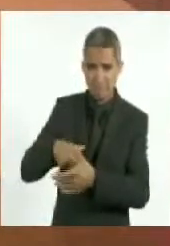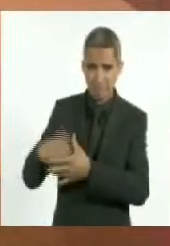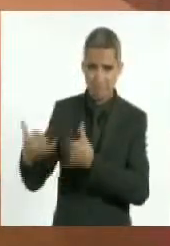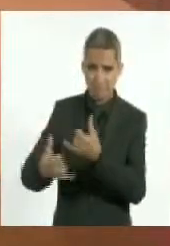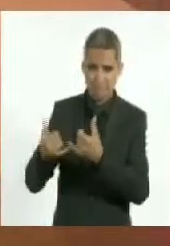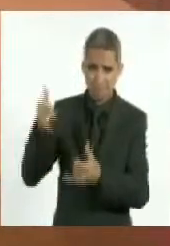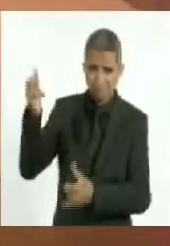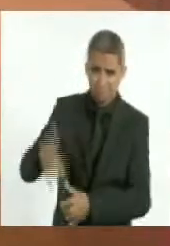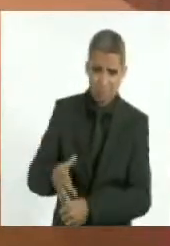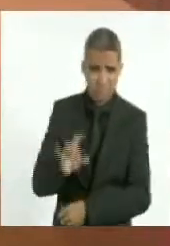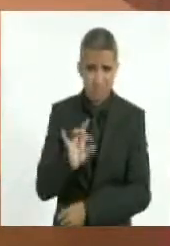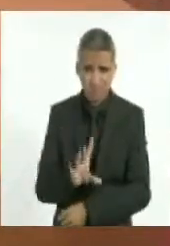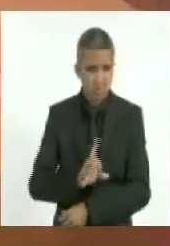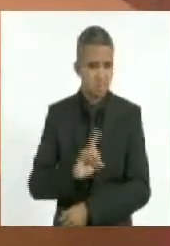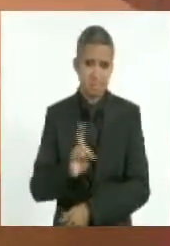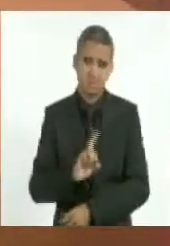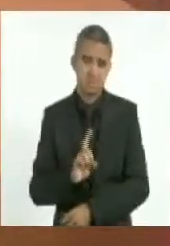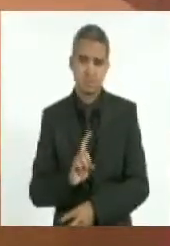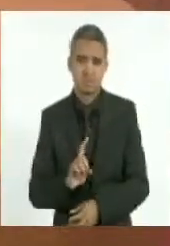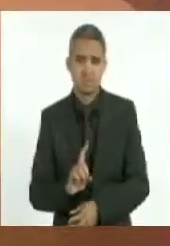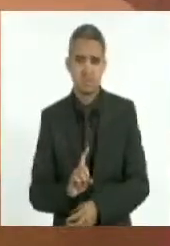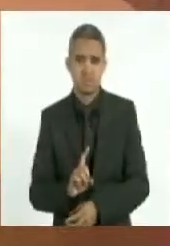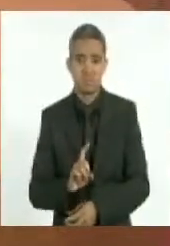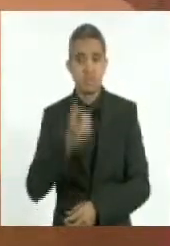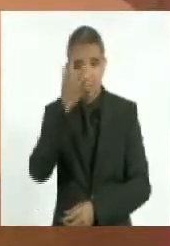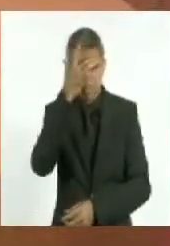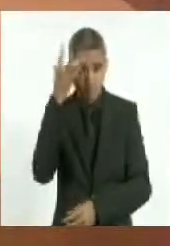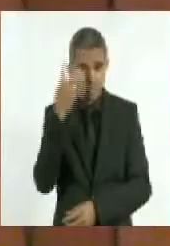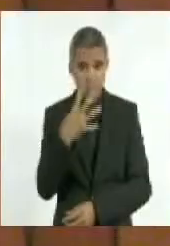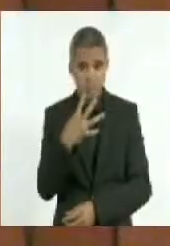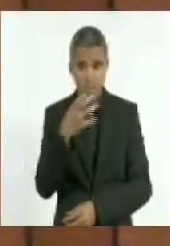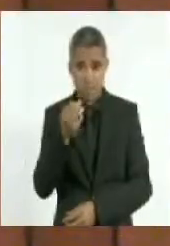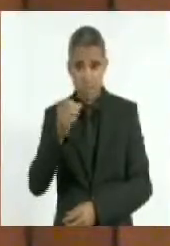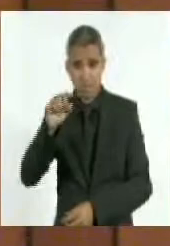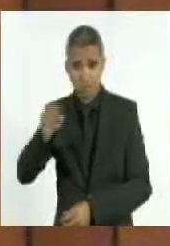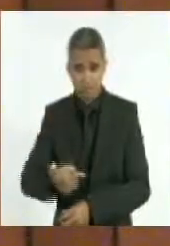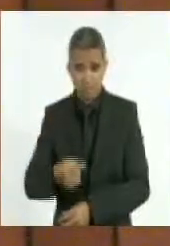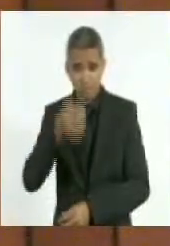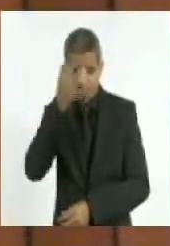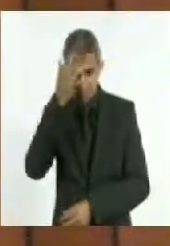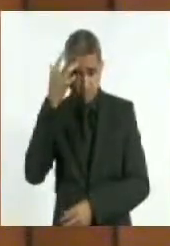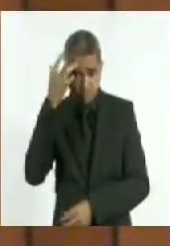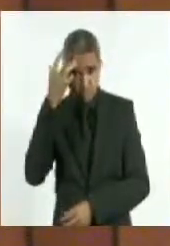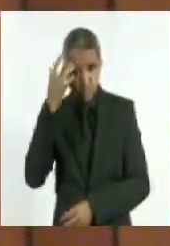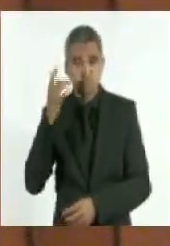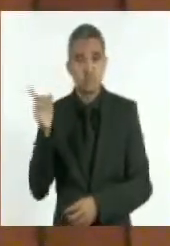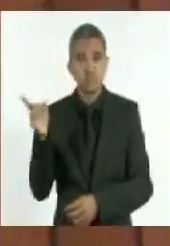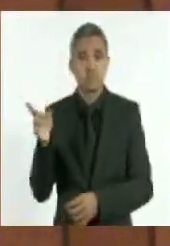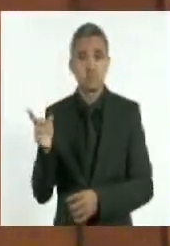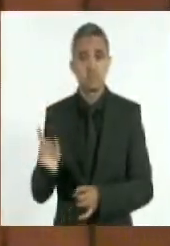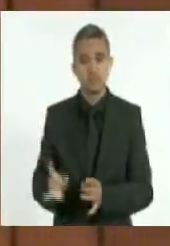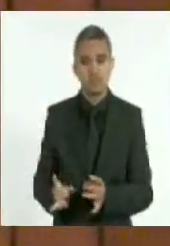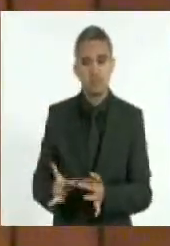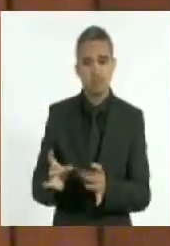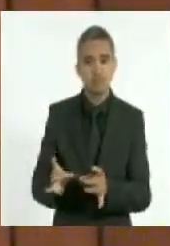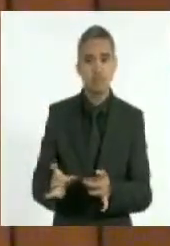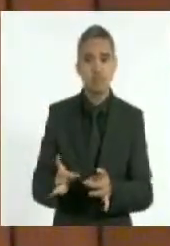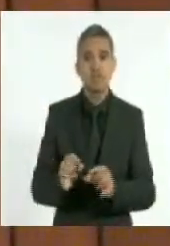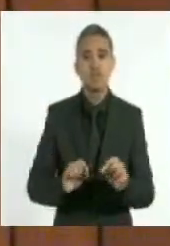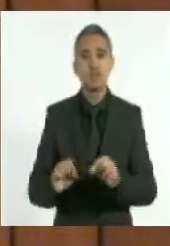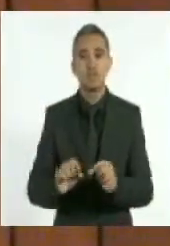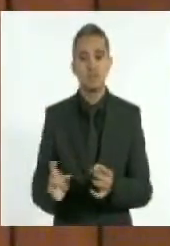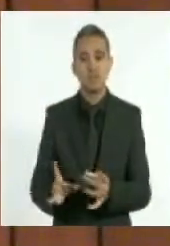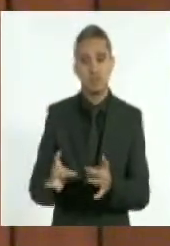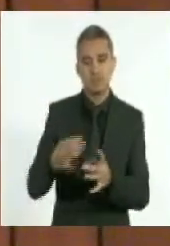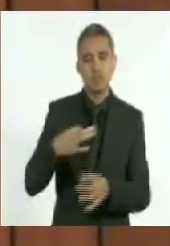de 40 mil no Castelão, não estão vendendo picolé, não estão vendendo amendoim, não estão vendendo camisa porque querem. Porque não foram a